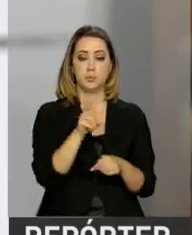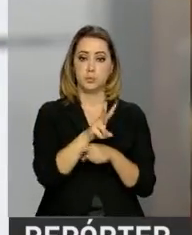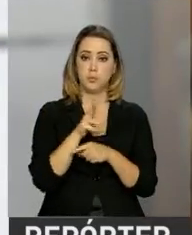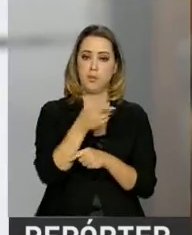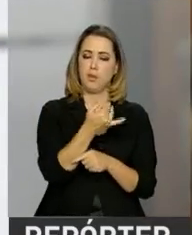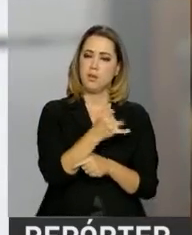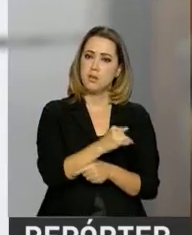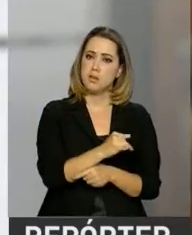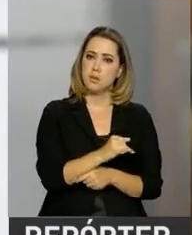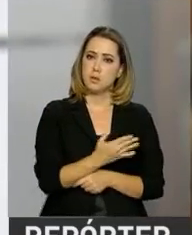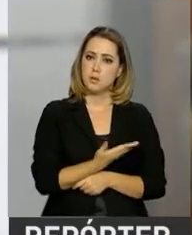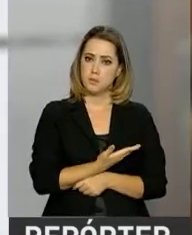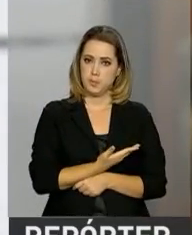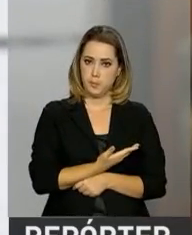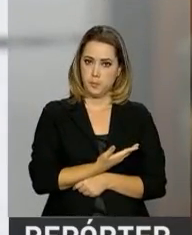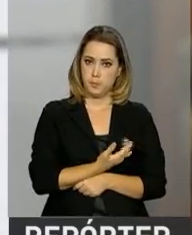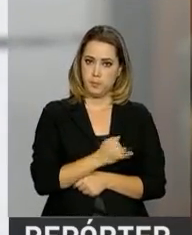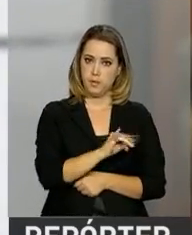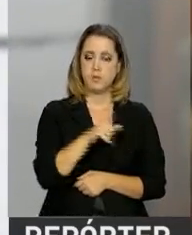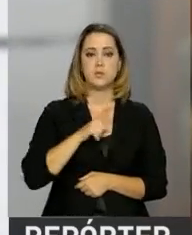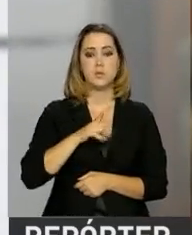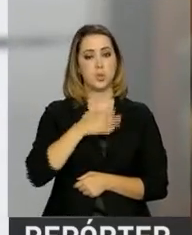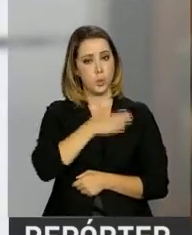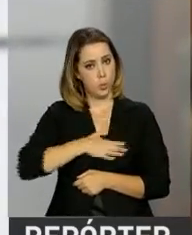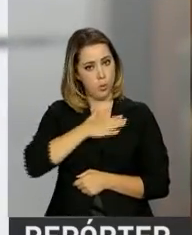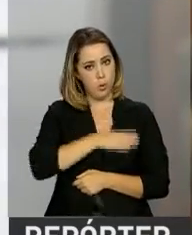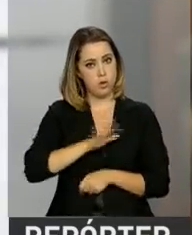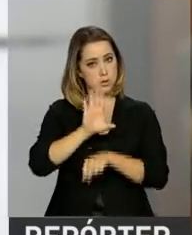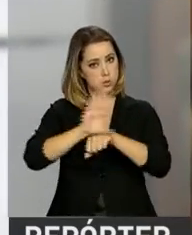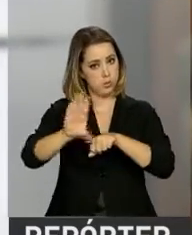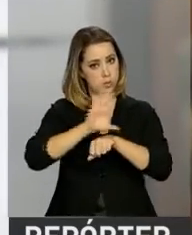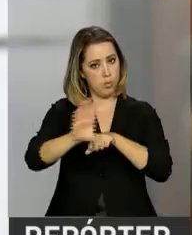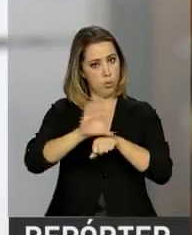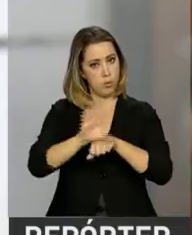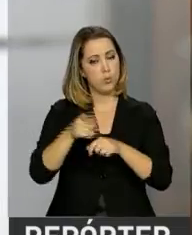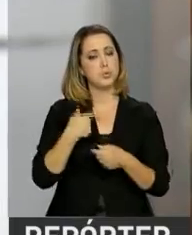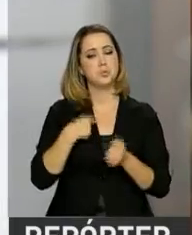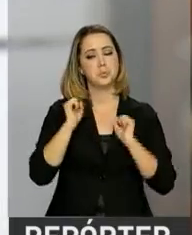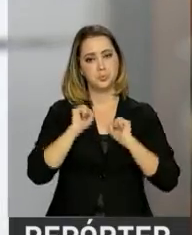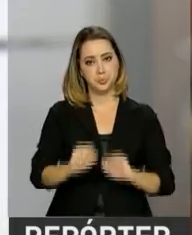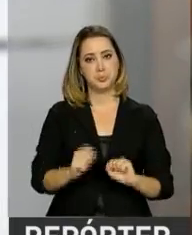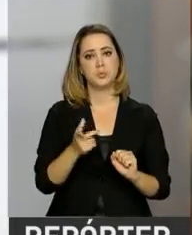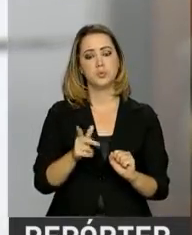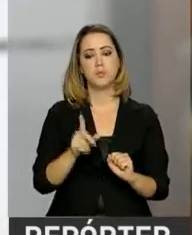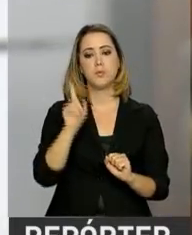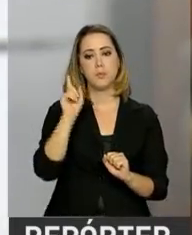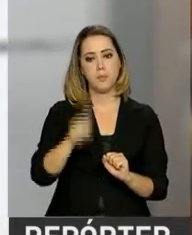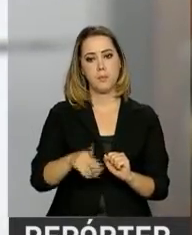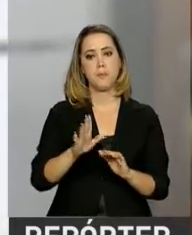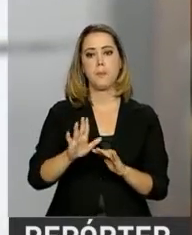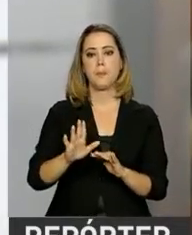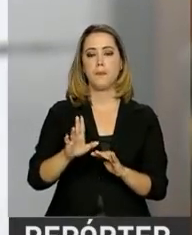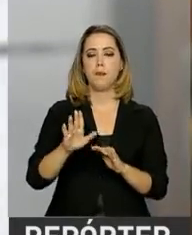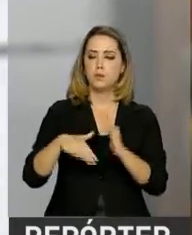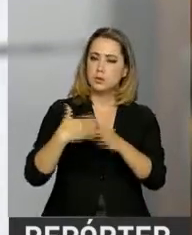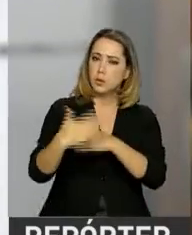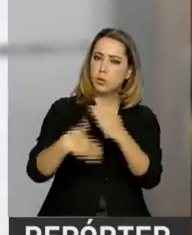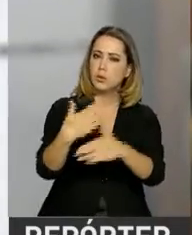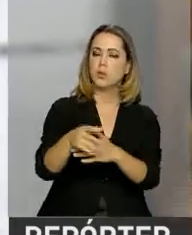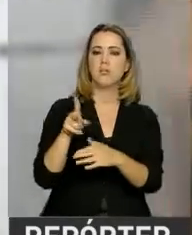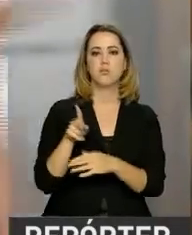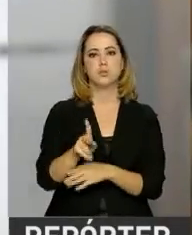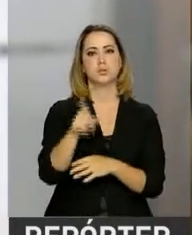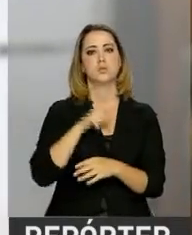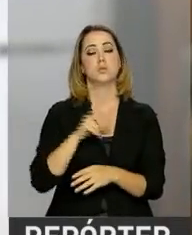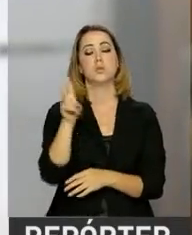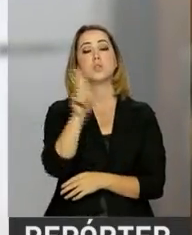seu curso, um curso que você gosta de verdade, se dedicar, eu acho que o retorno é, assim, consequência. Então você usa o FIES,